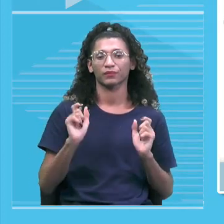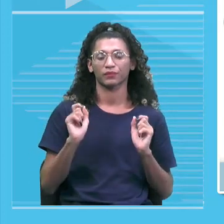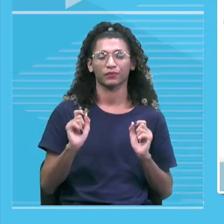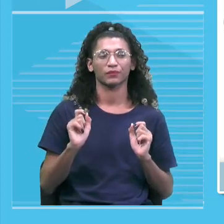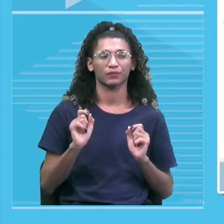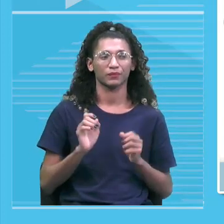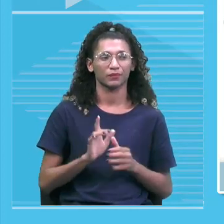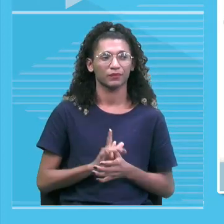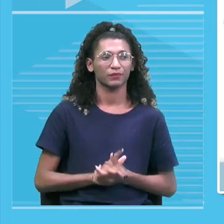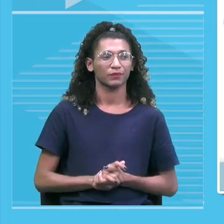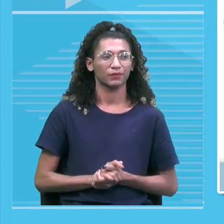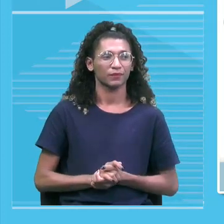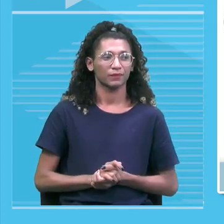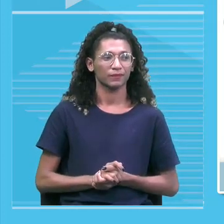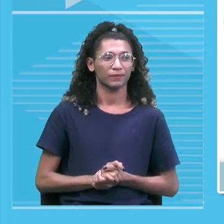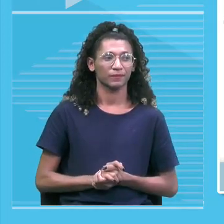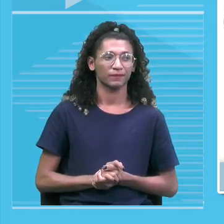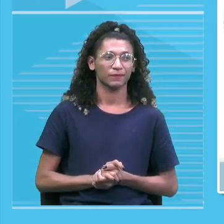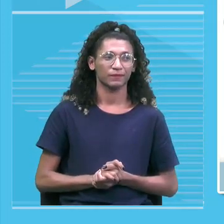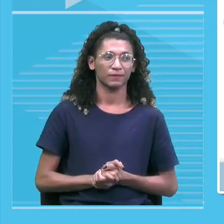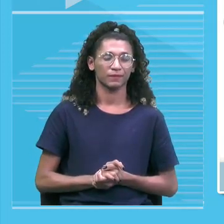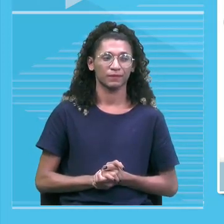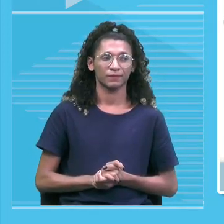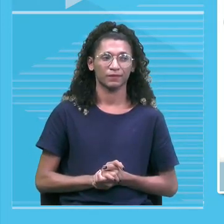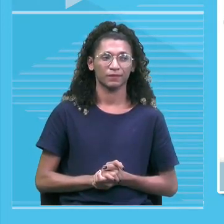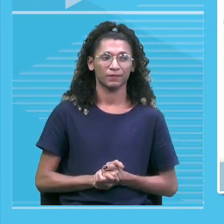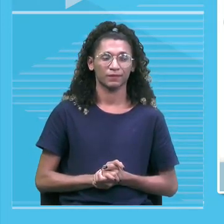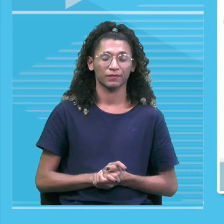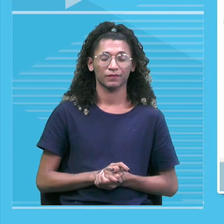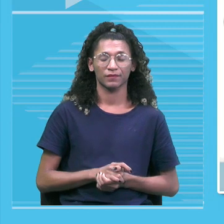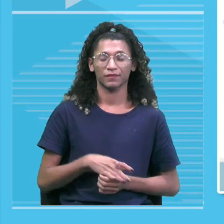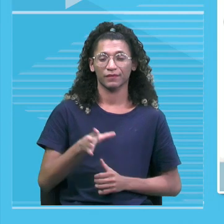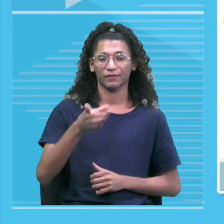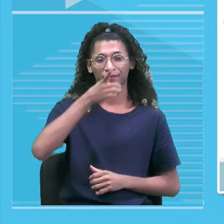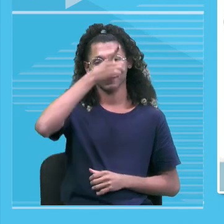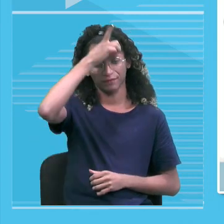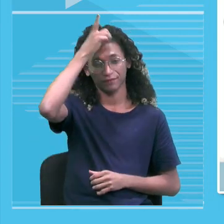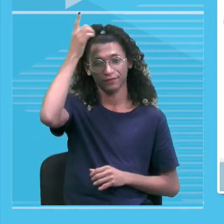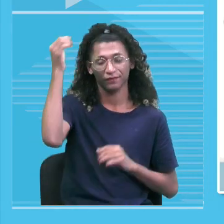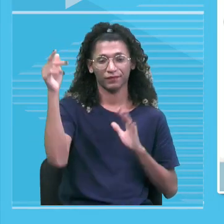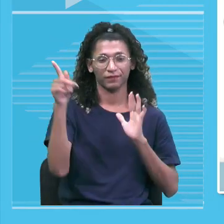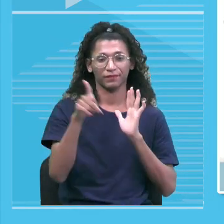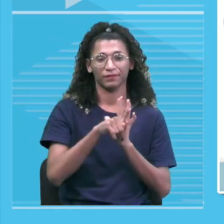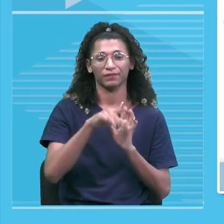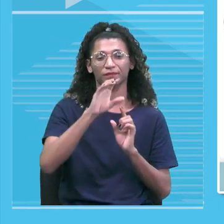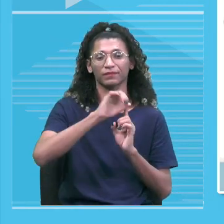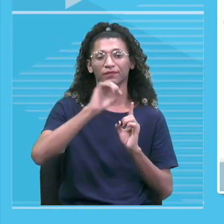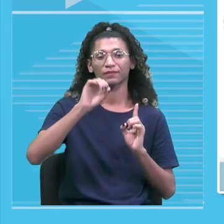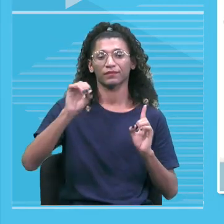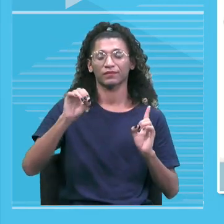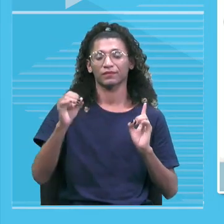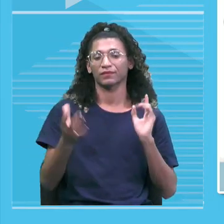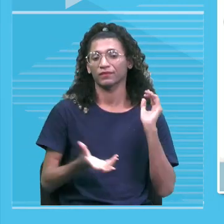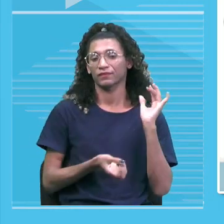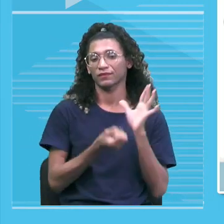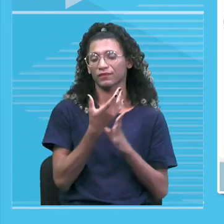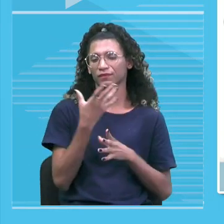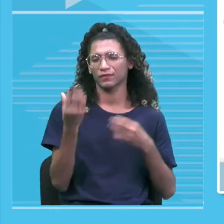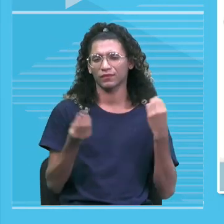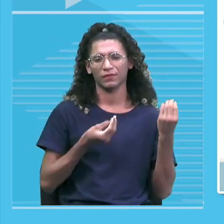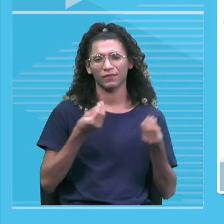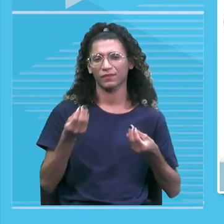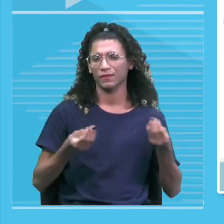exatamente a produção dessas ondas a origem delas tá